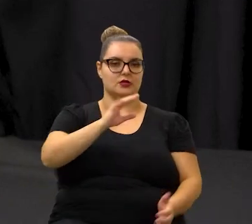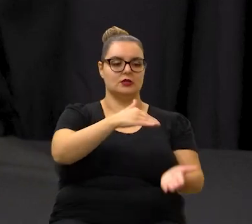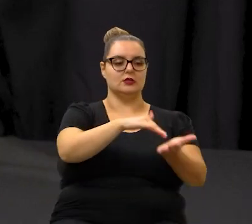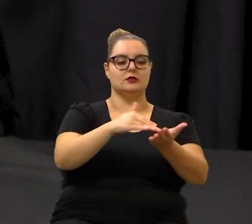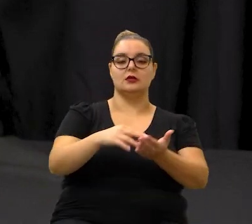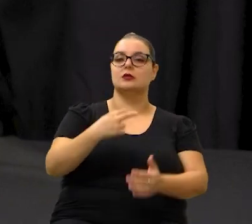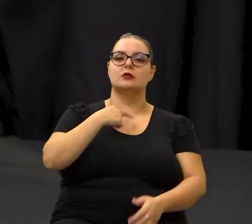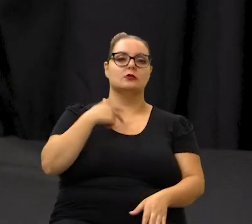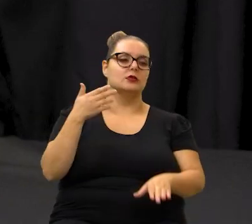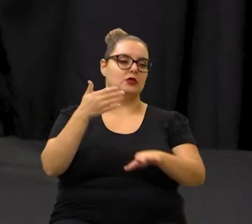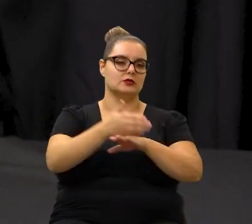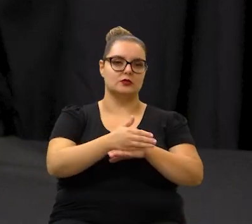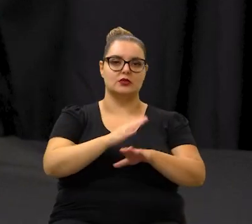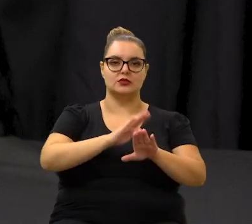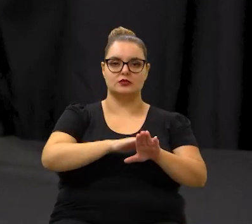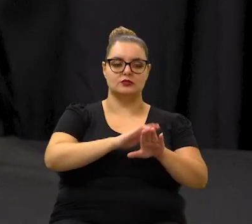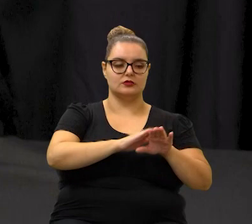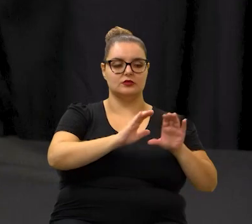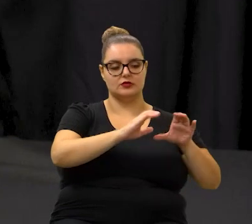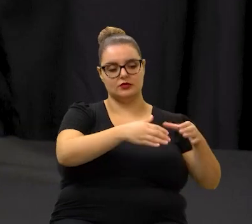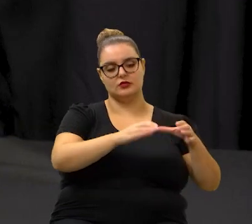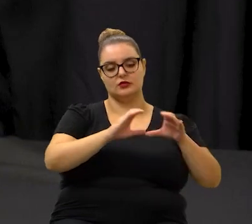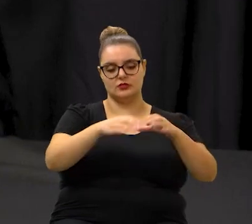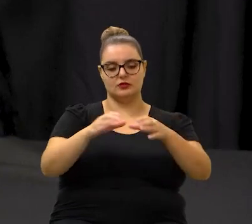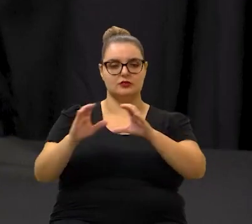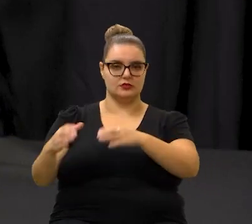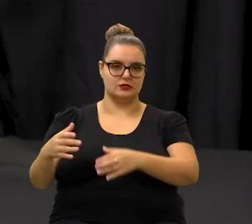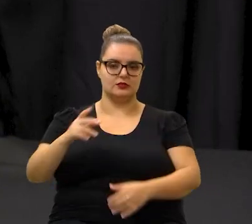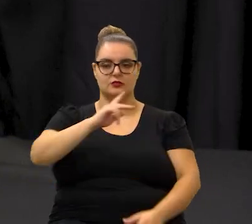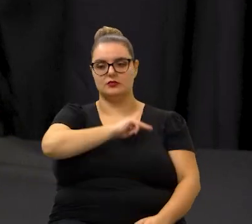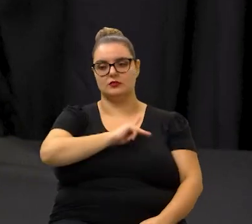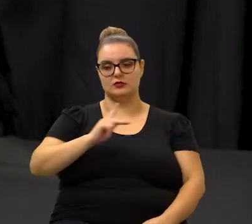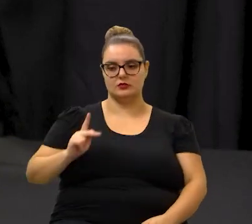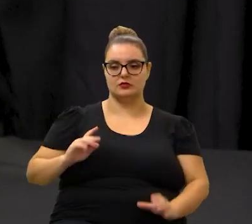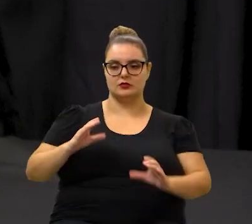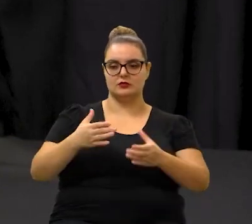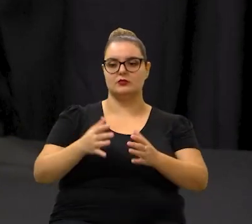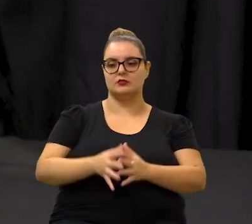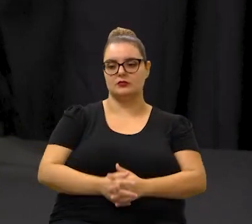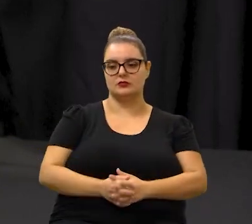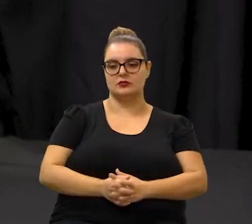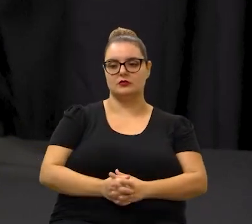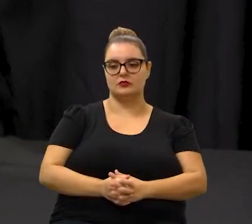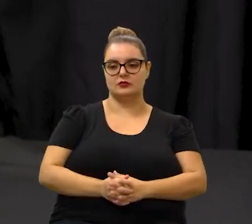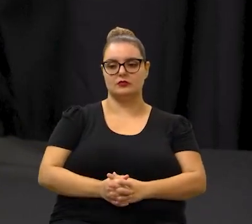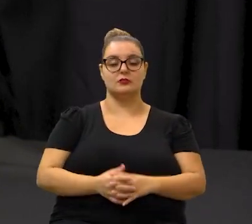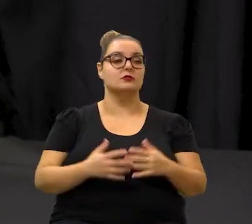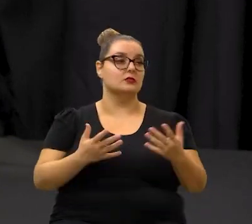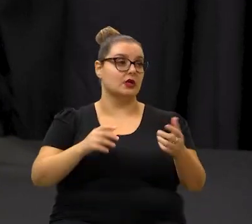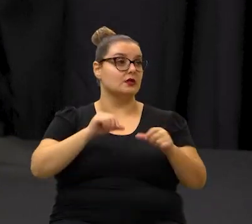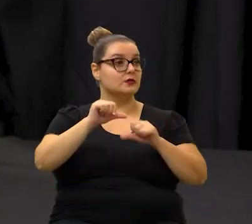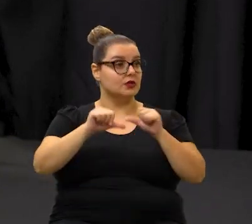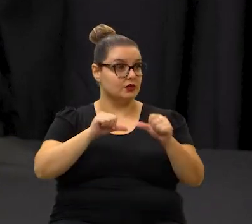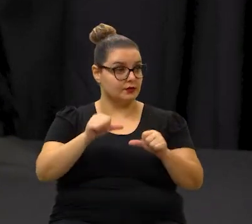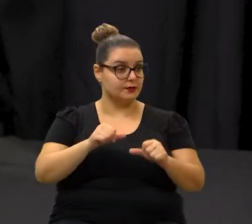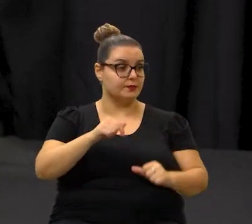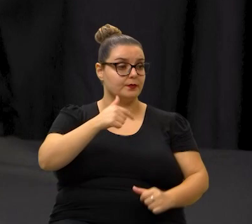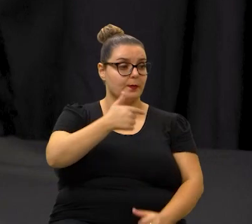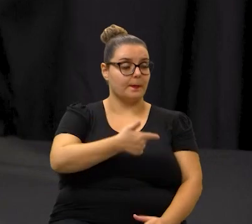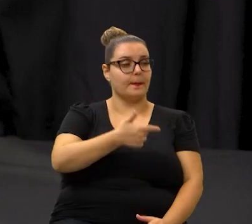podem participar ativamente e presidir uma uma comissão né só que Isso mudou